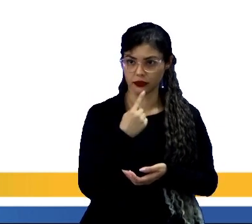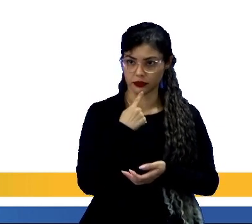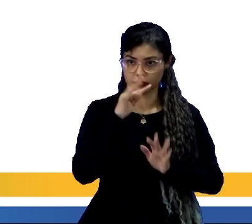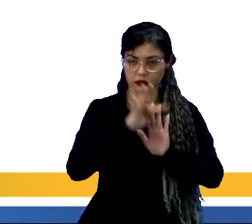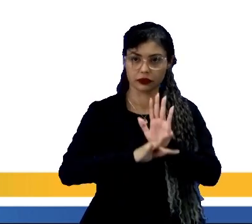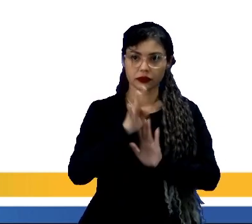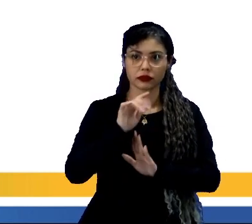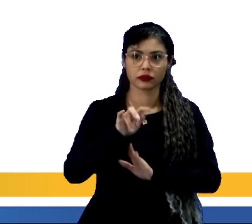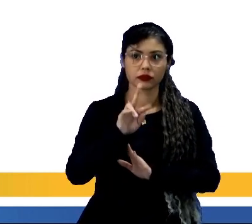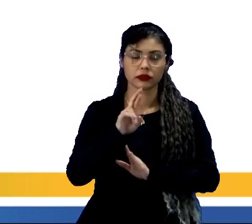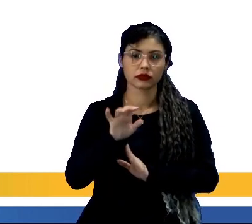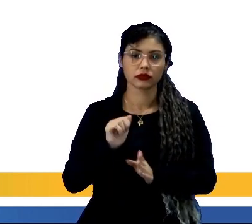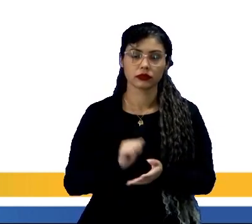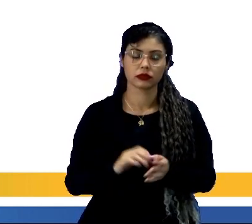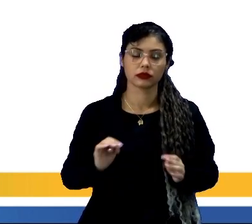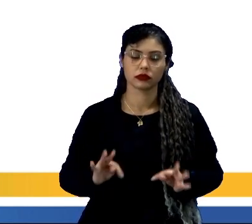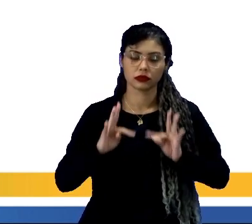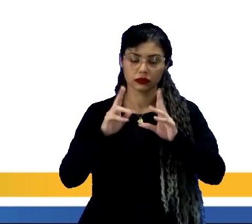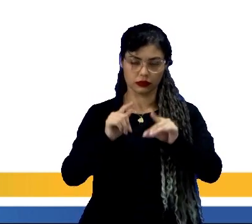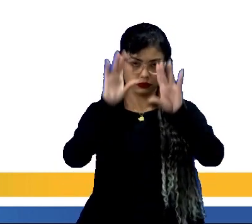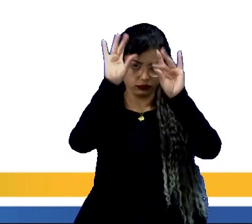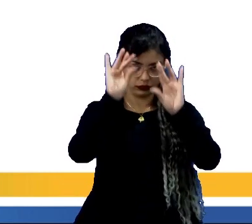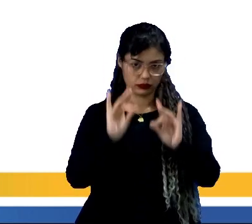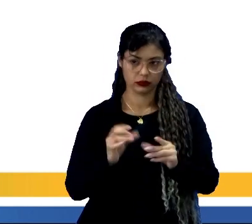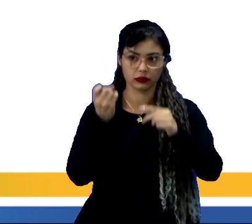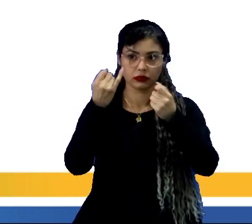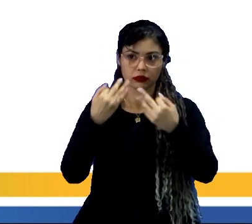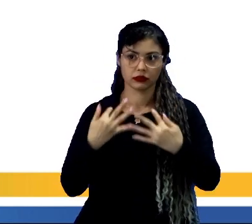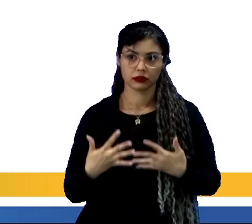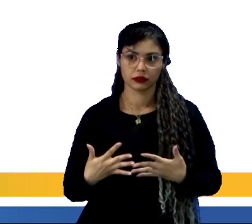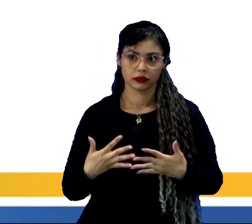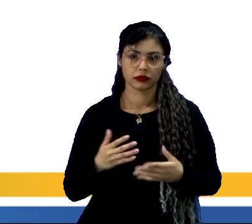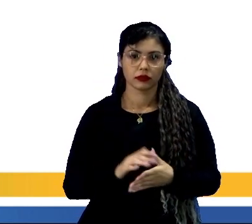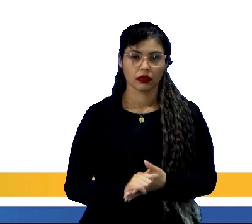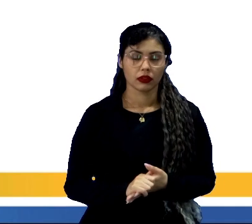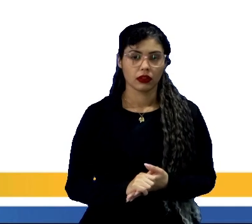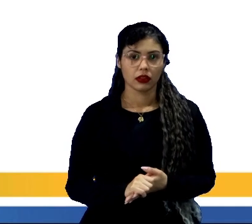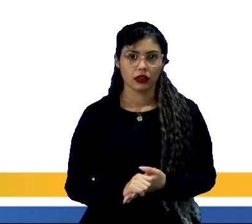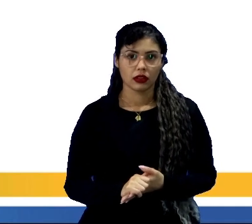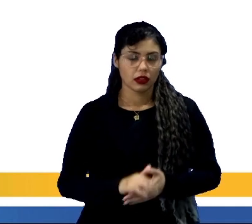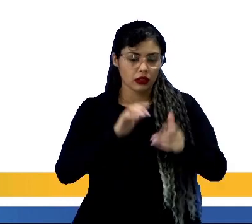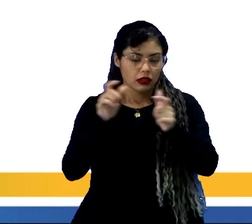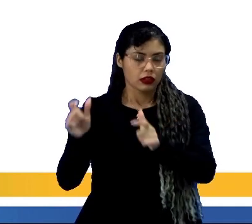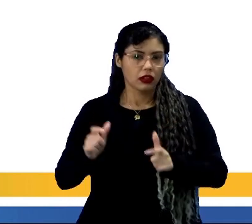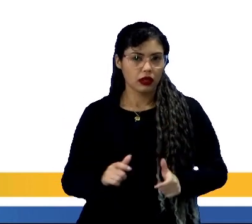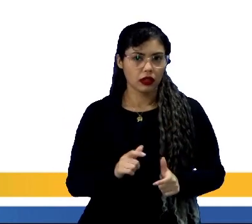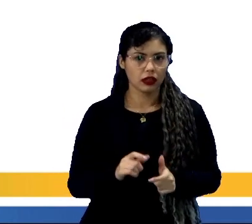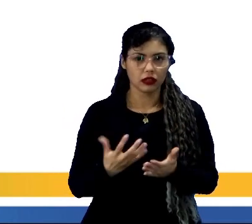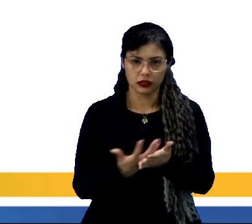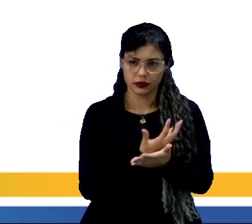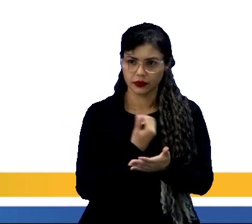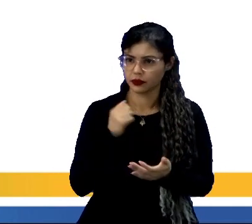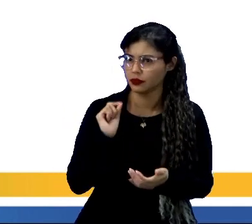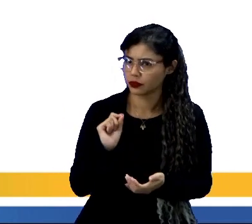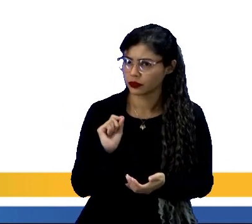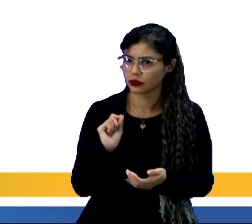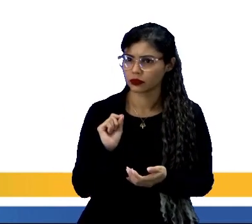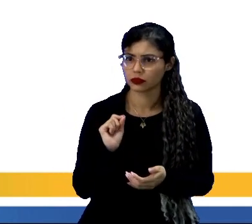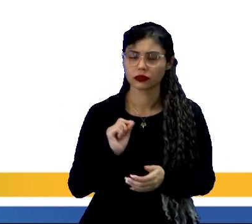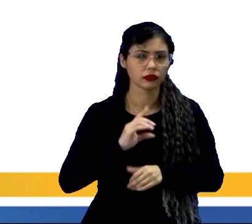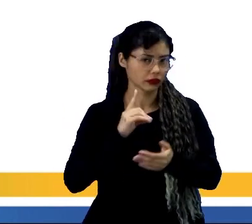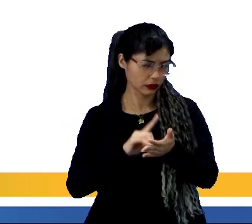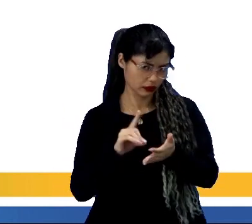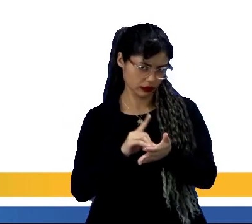texto, esse verbete e toda essa explicação, de onde você acha que foi retirado? Será que foi